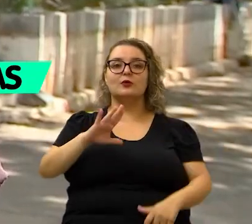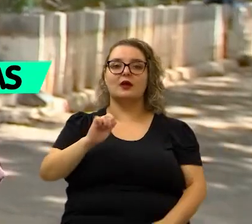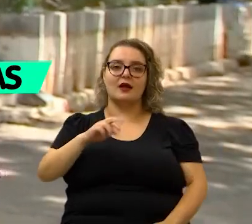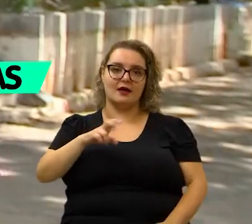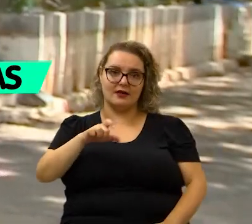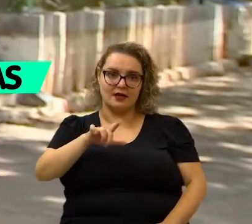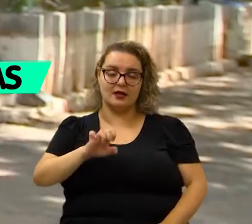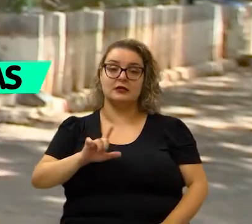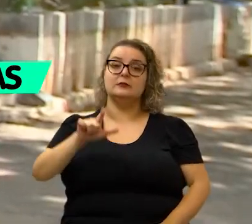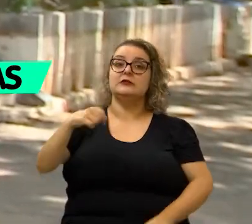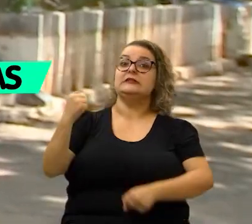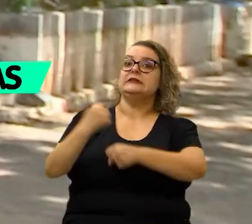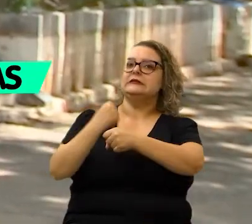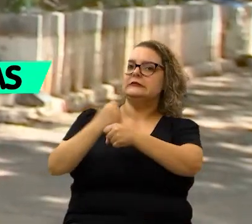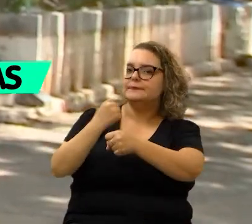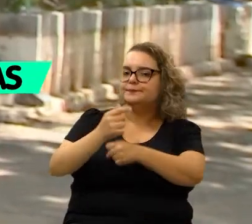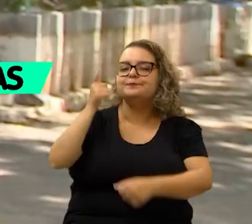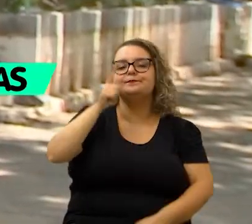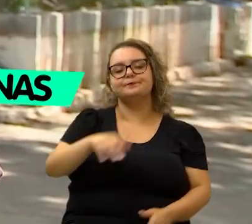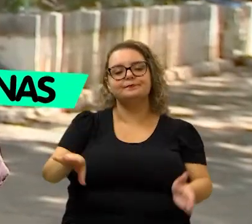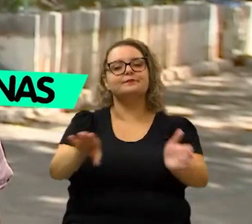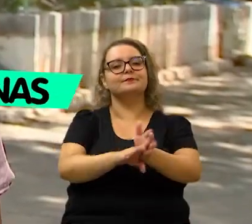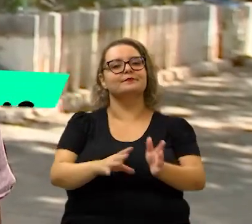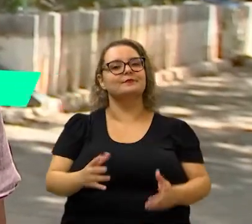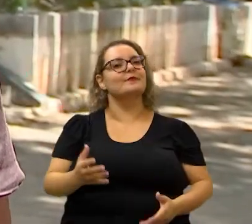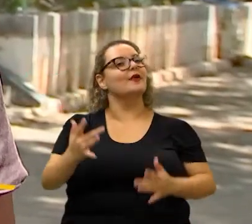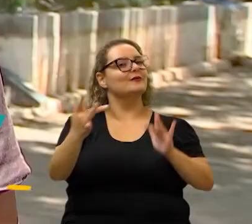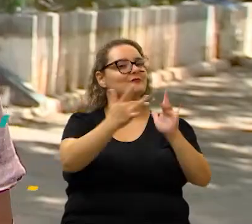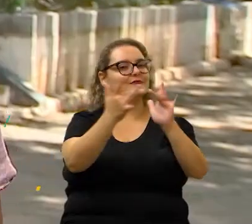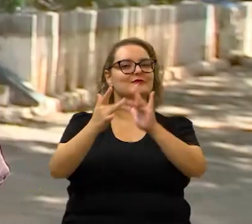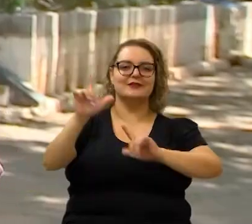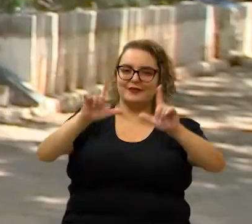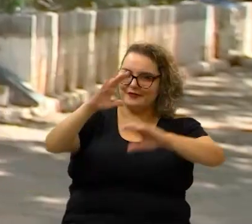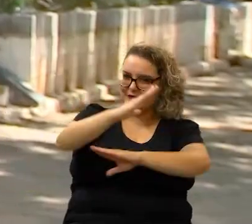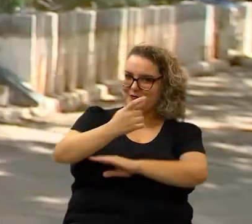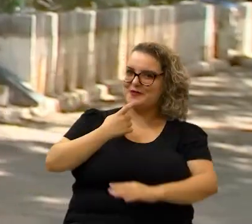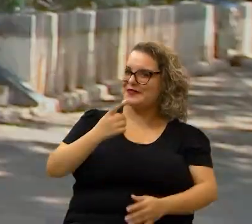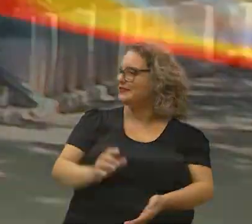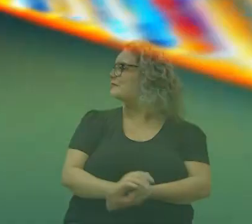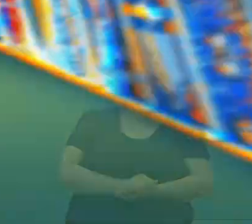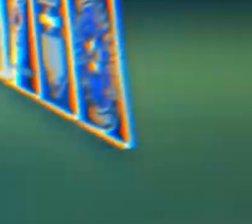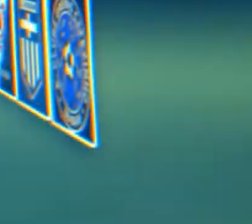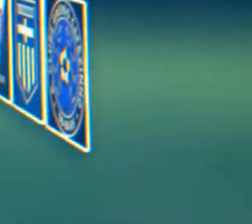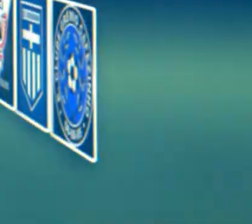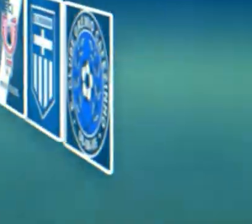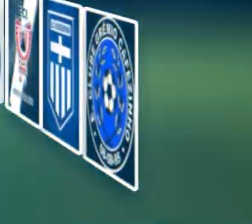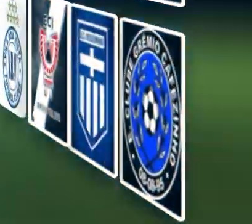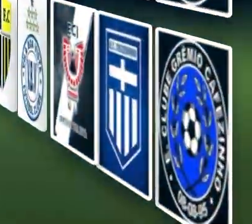no Moisés Carelli. Depois de tanto tempo a gente conseguiu chegar, conto com todos na TV Câmara.